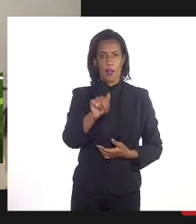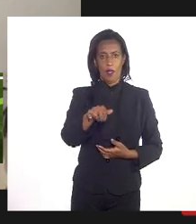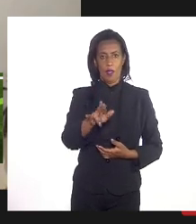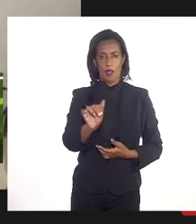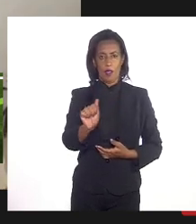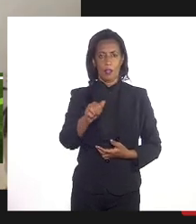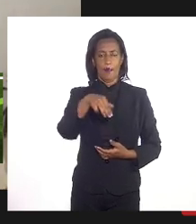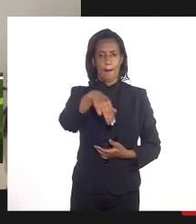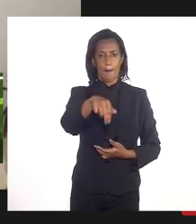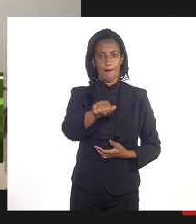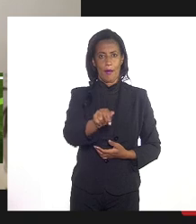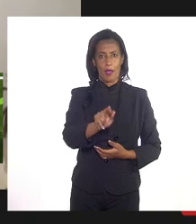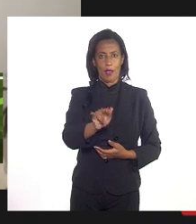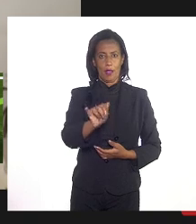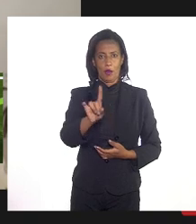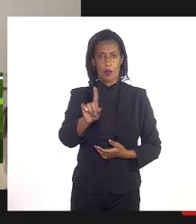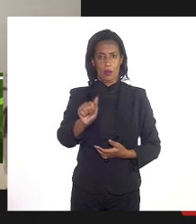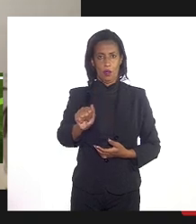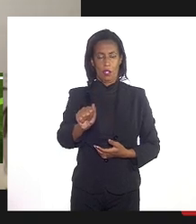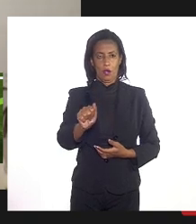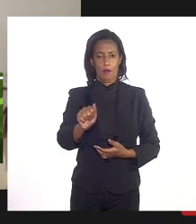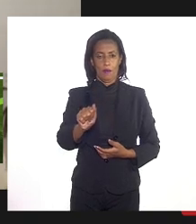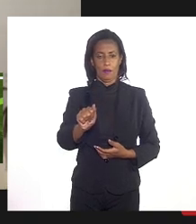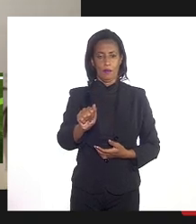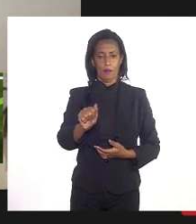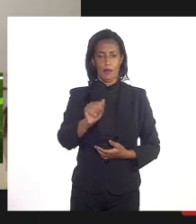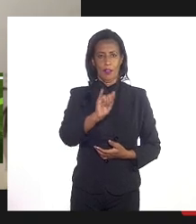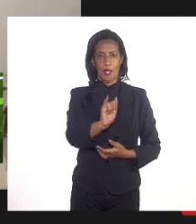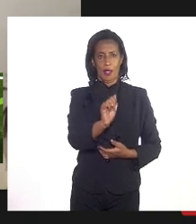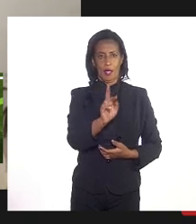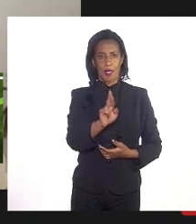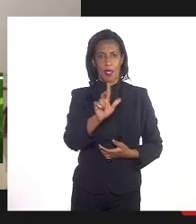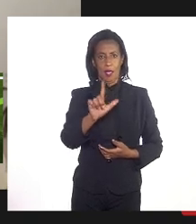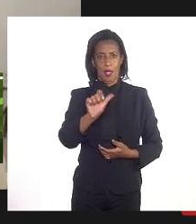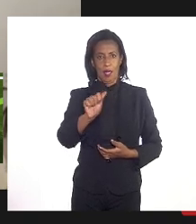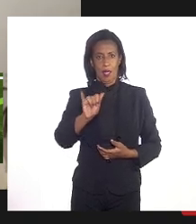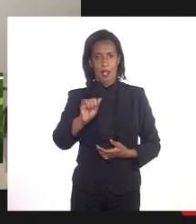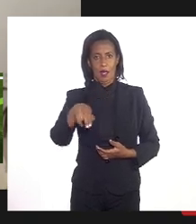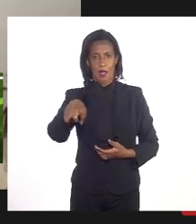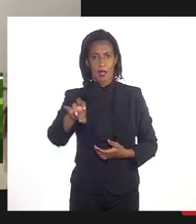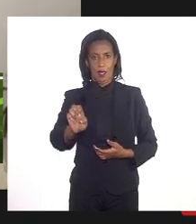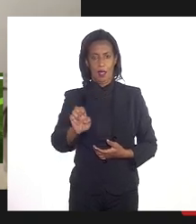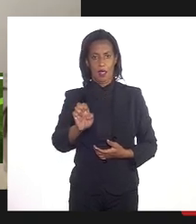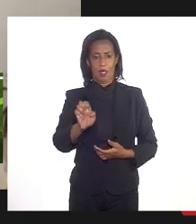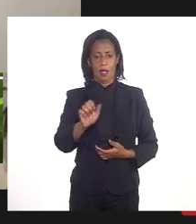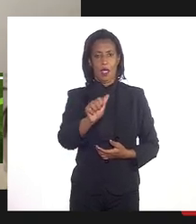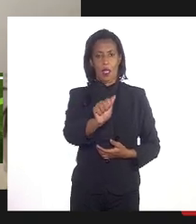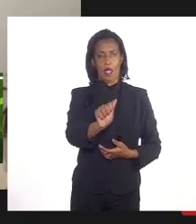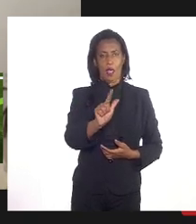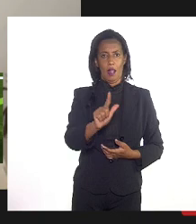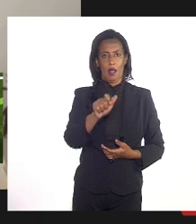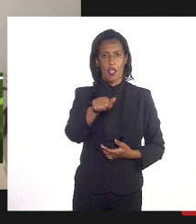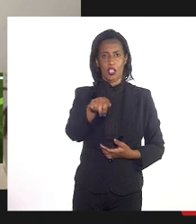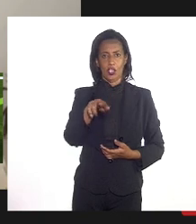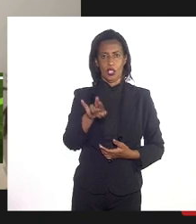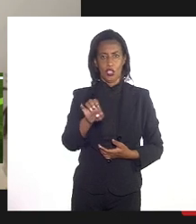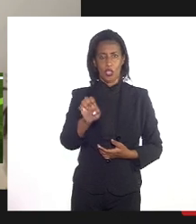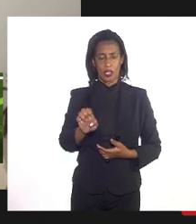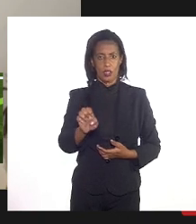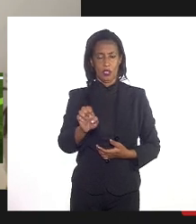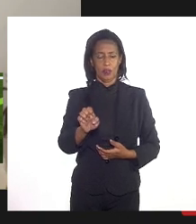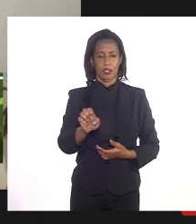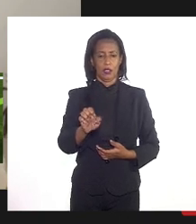senhora Marilda de Souza, a senhora Irlaine Alvarenga, o senhor Alexandre Anderson, a